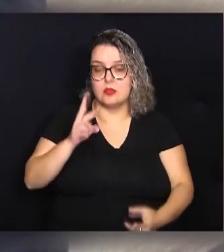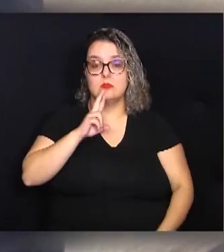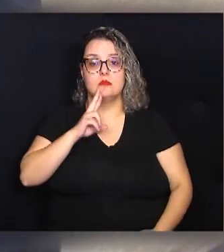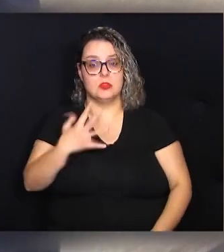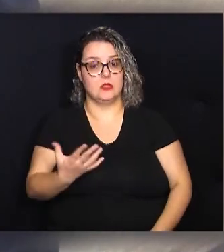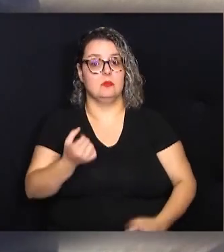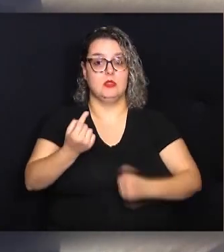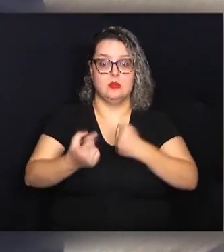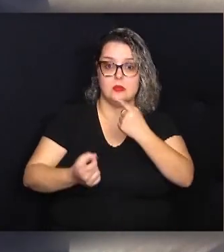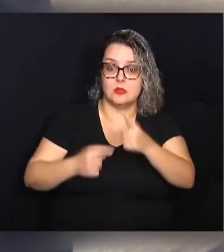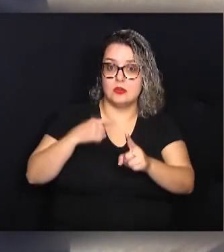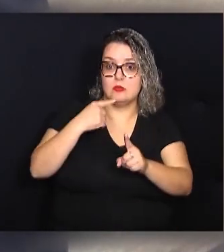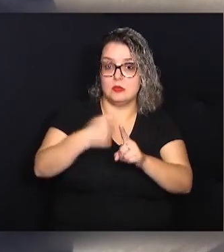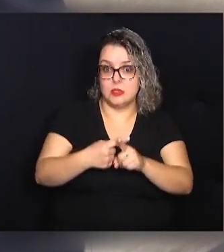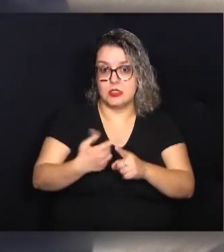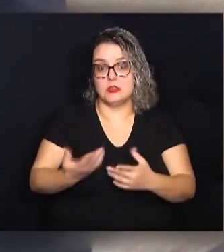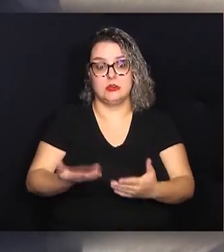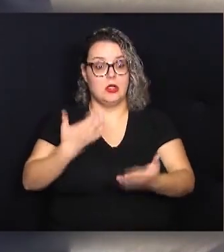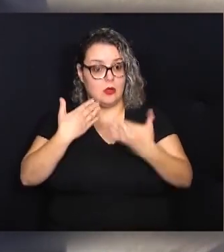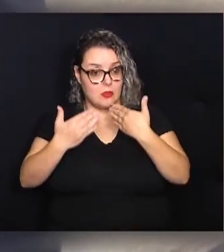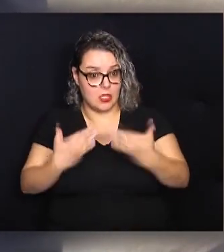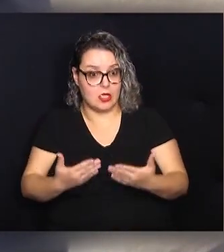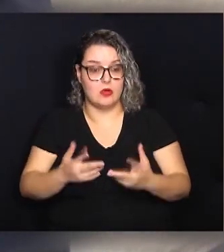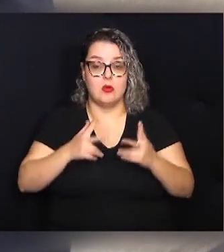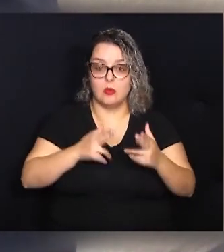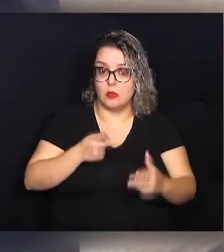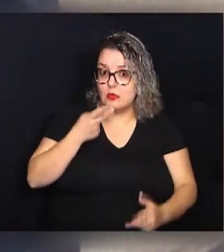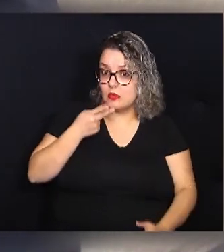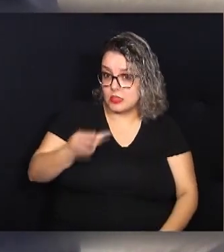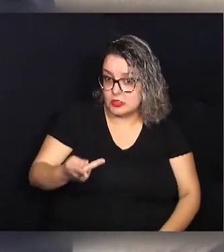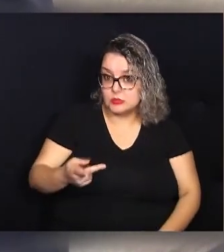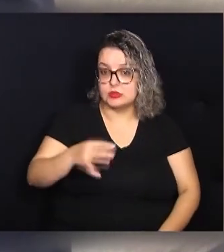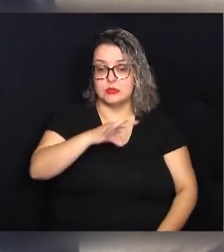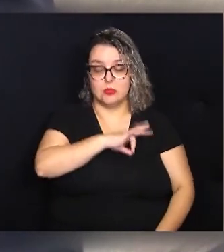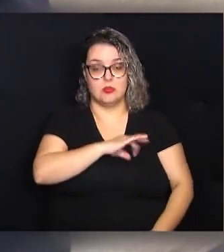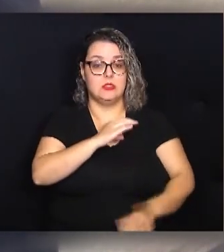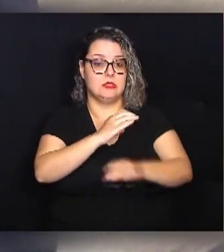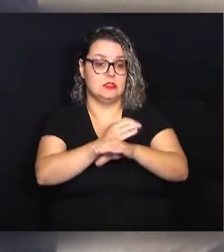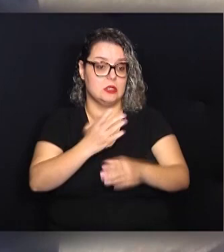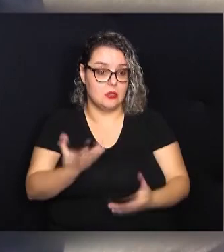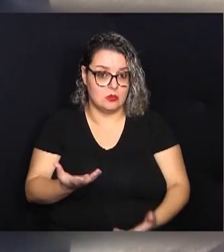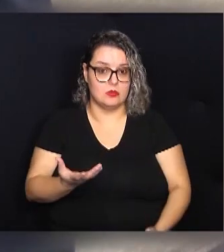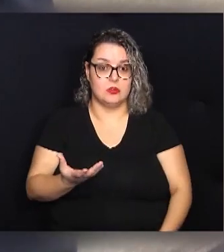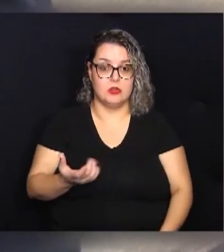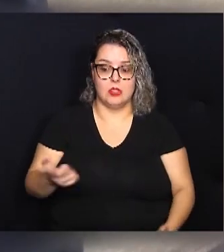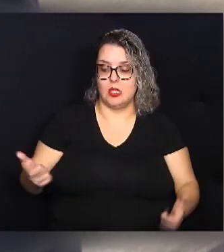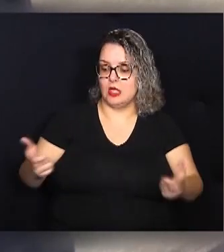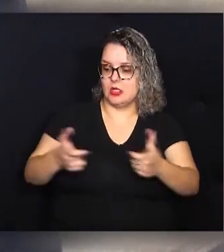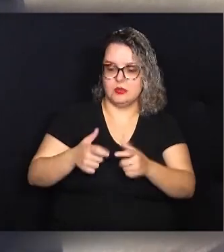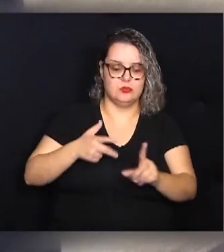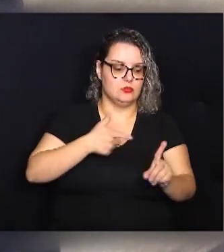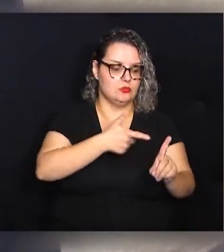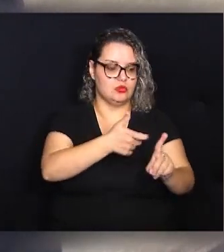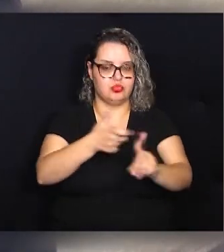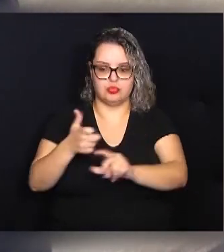coisas positivas acontecem, como foi bem citado, a questão da Polícia Civil, redução de homicídios, esclarecimentos de alguns